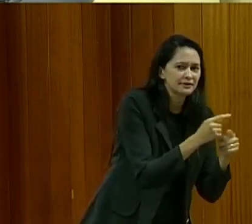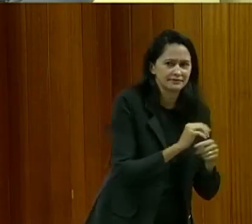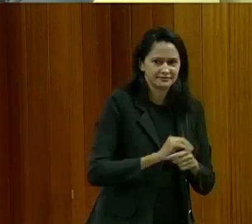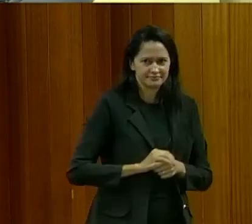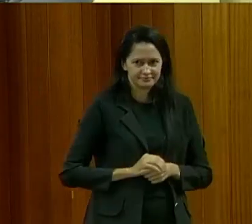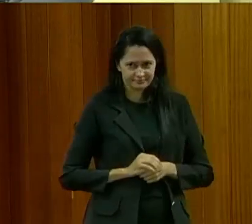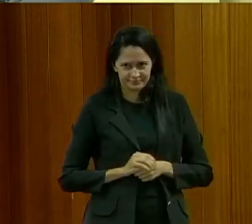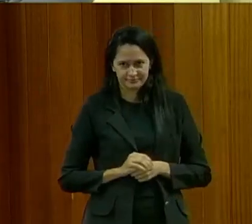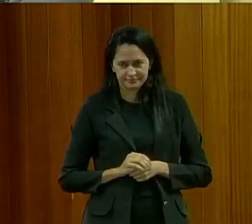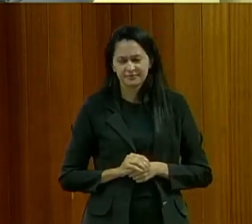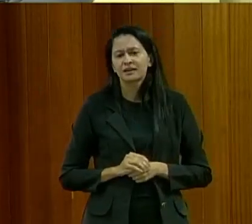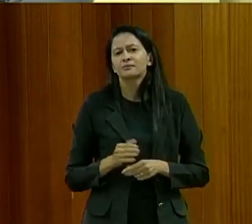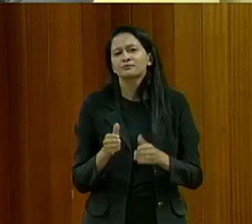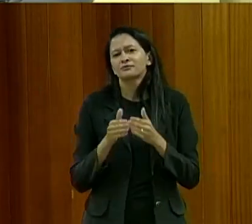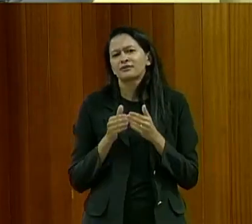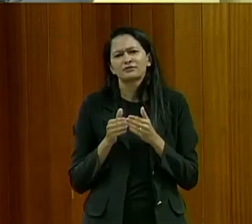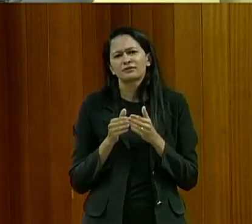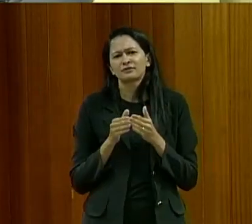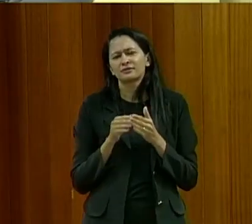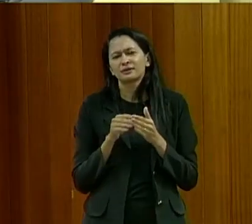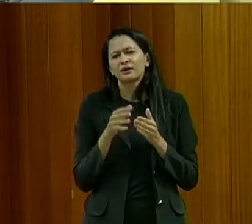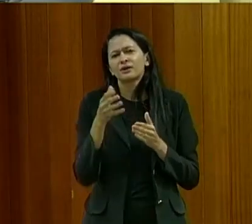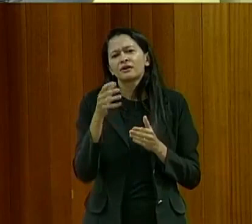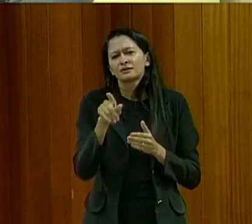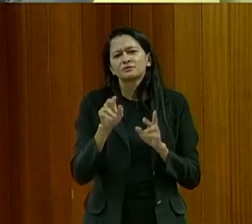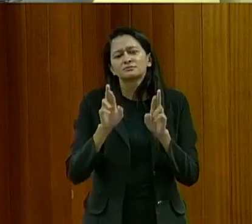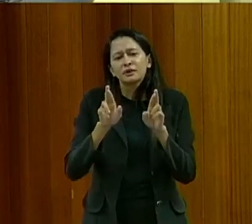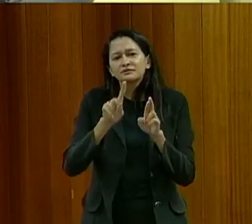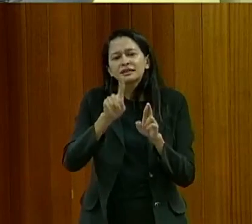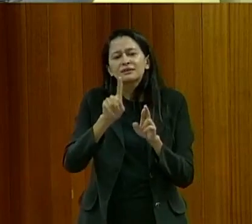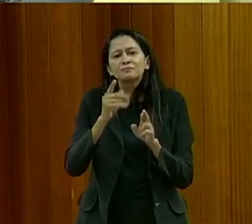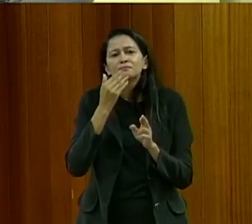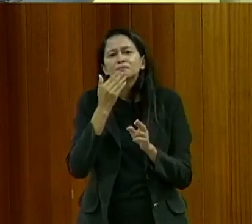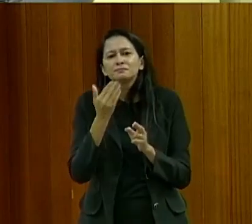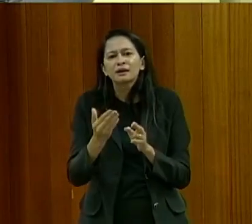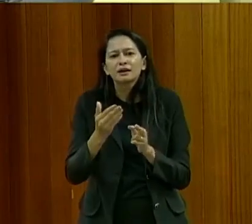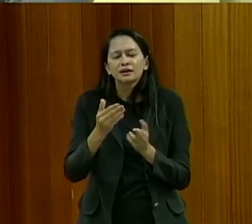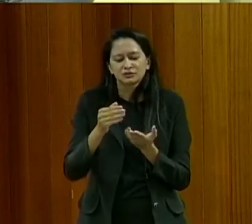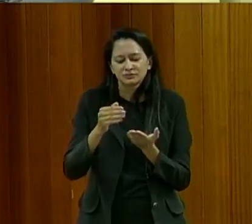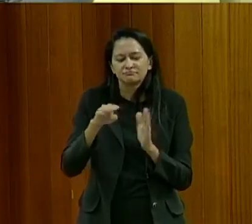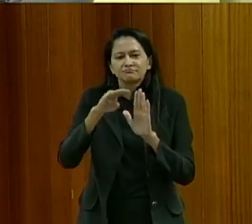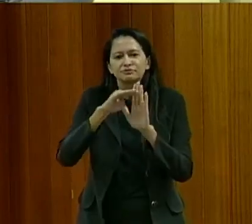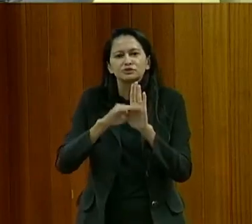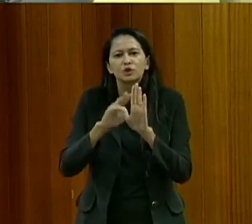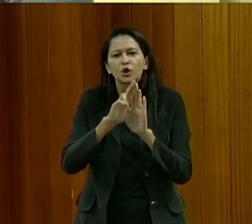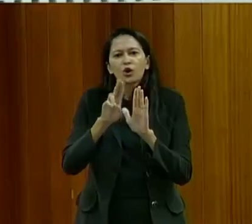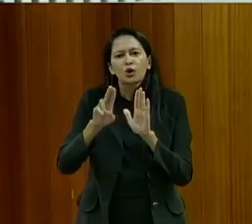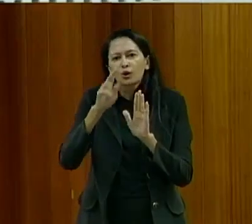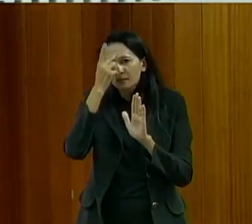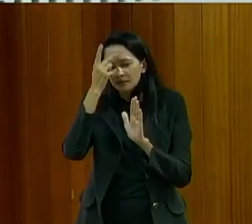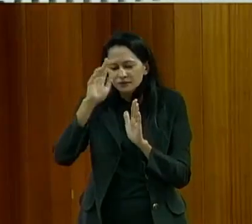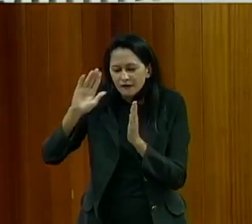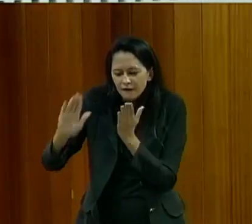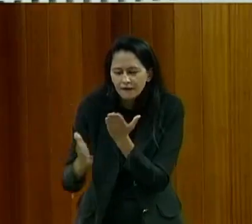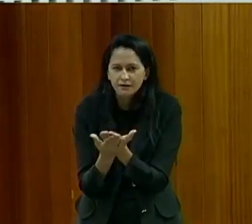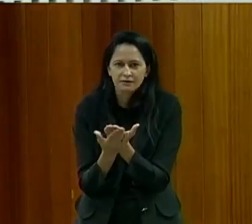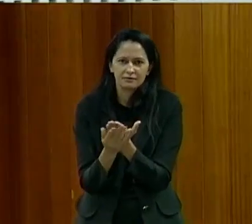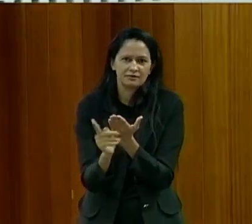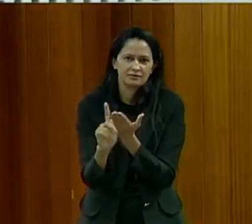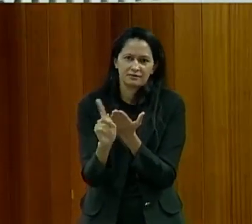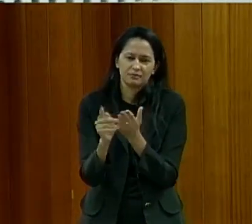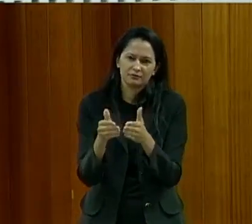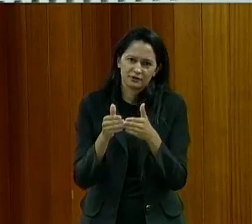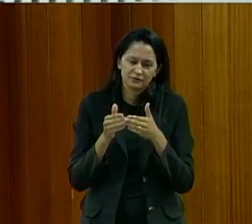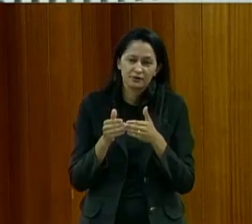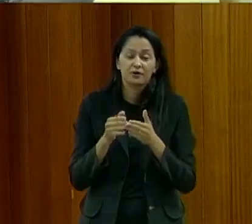diligência. Vossa Excelência, na grandeza da sua história, na grandeza da história do Íris Rezende, como nós estamos homenageando aqui um